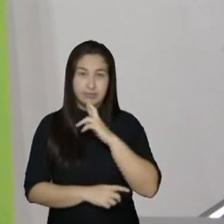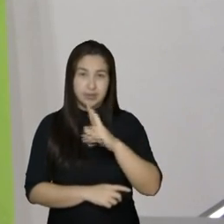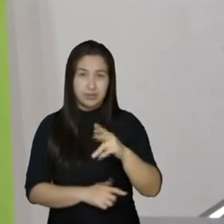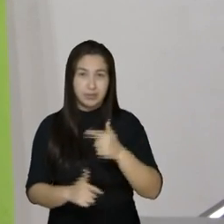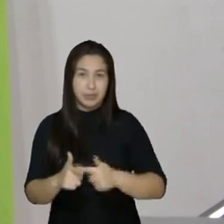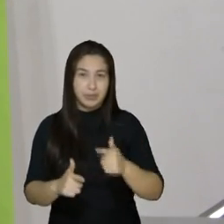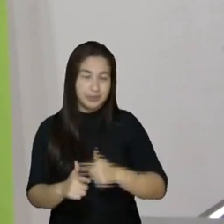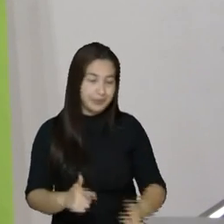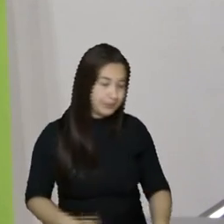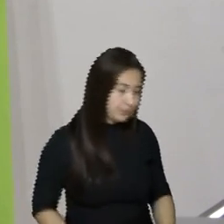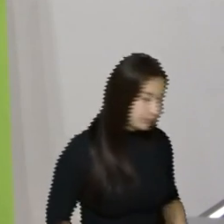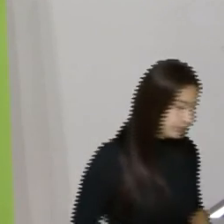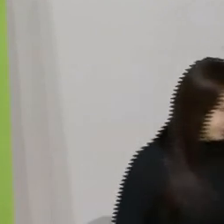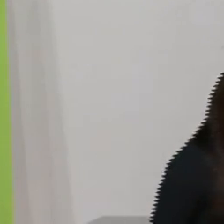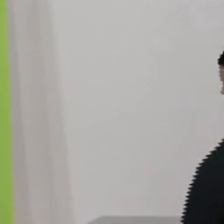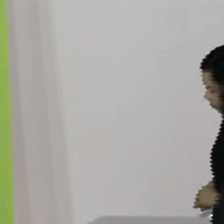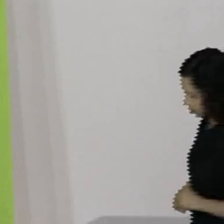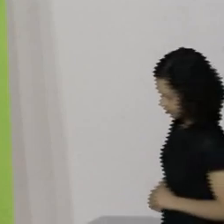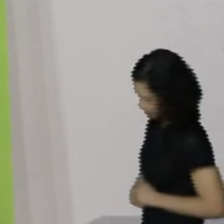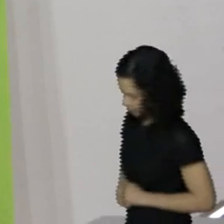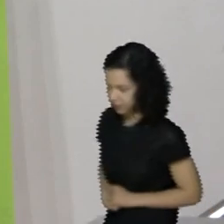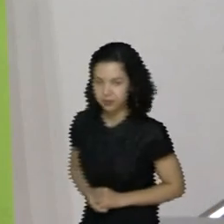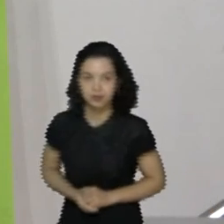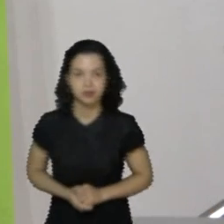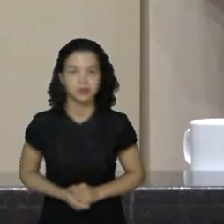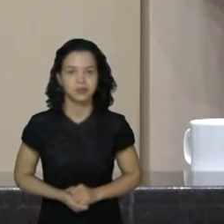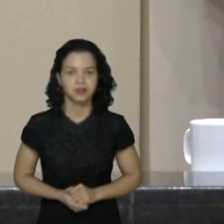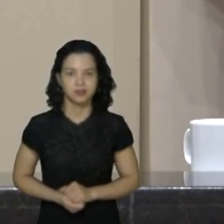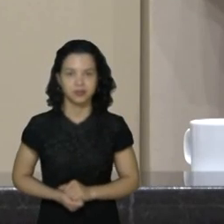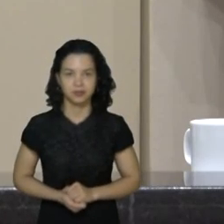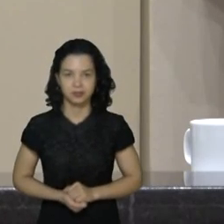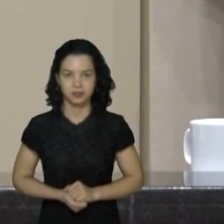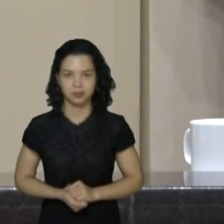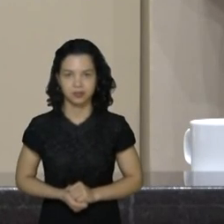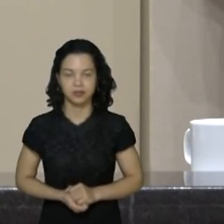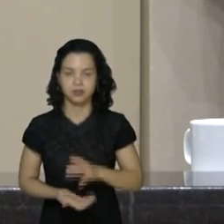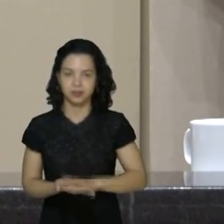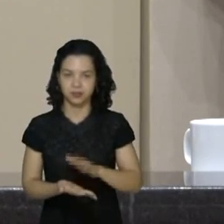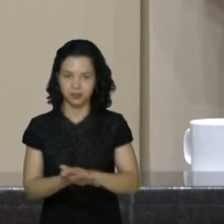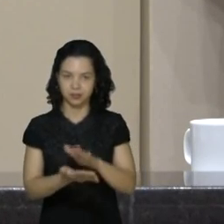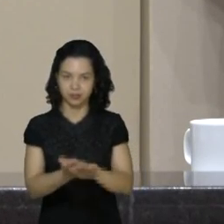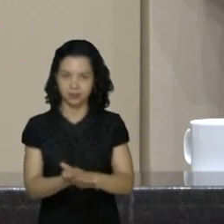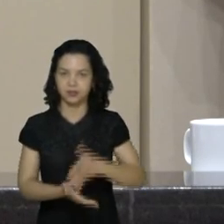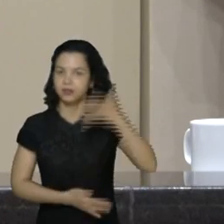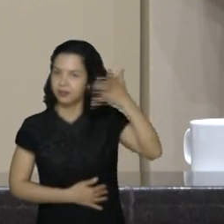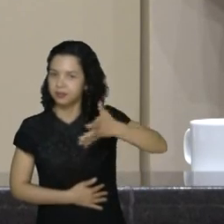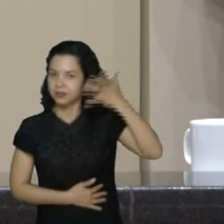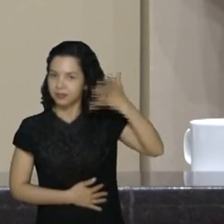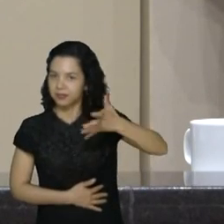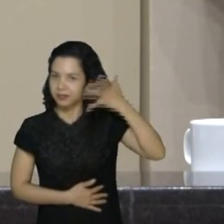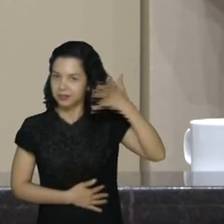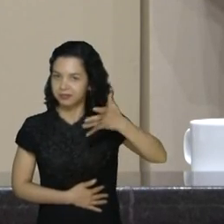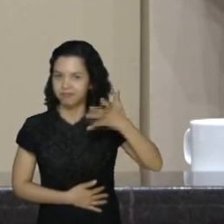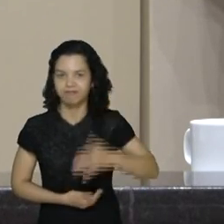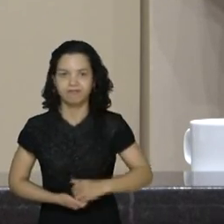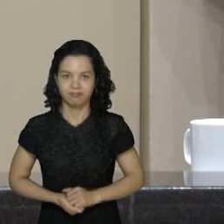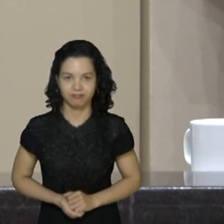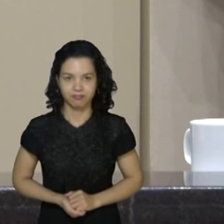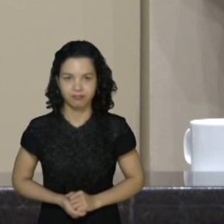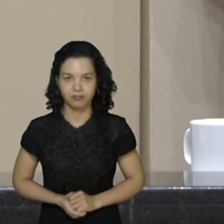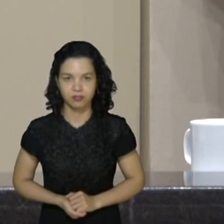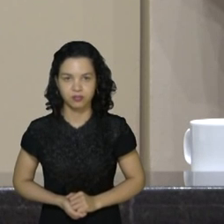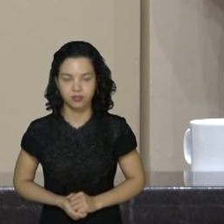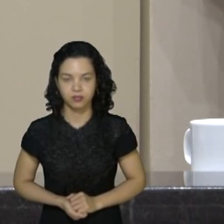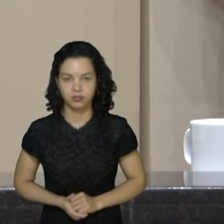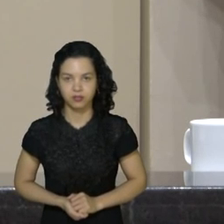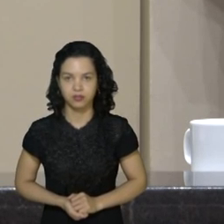problema. Obrigado, senhor presidente. Parabéns pelo pronunciamento, deputado Maurício.